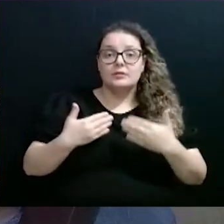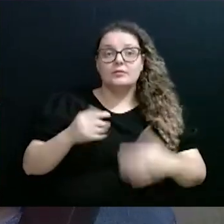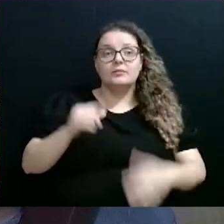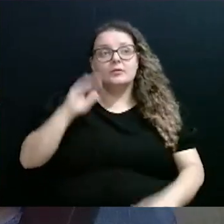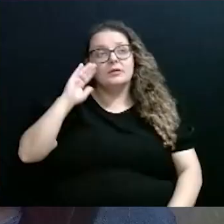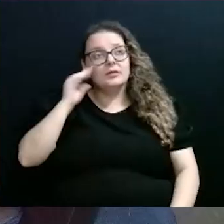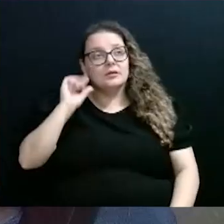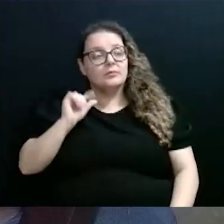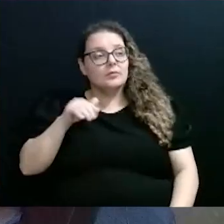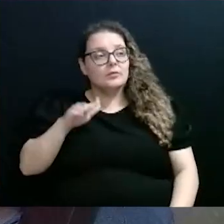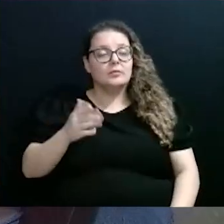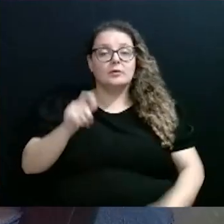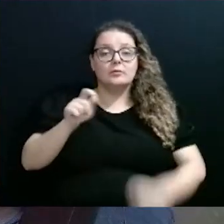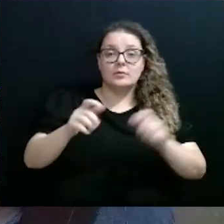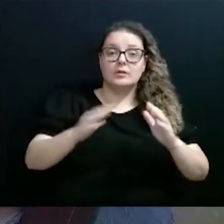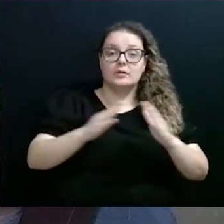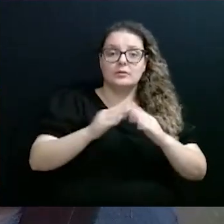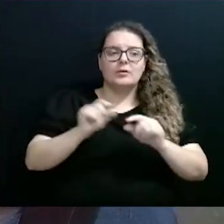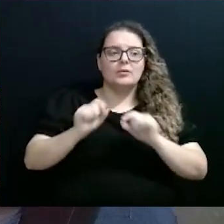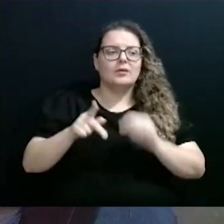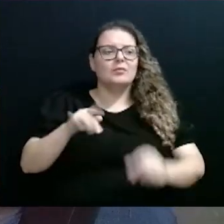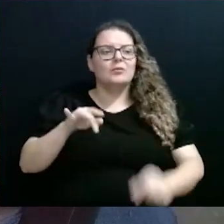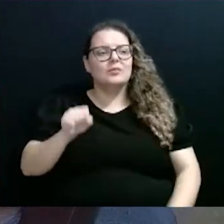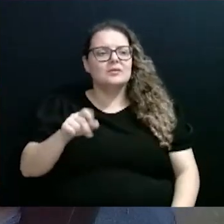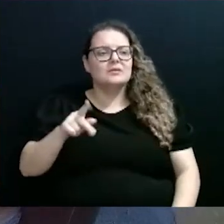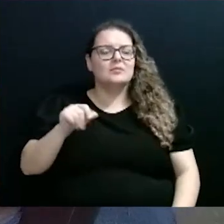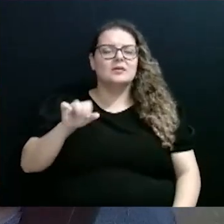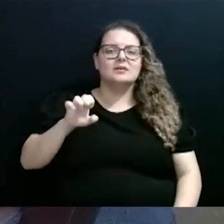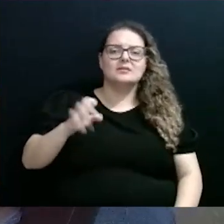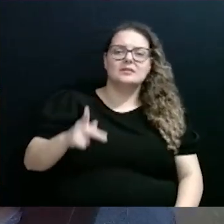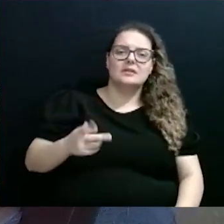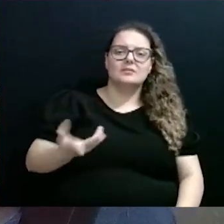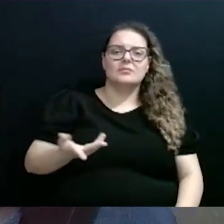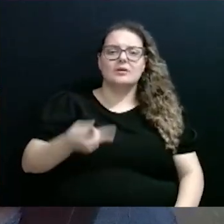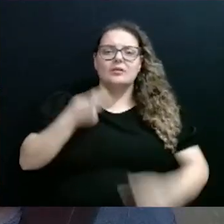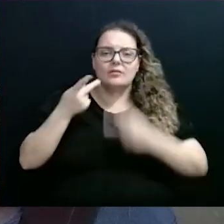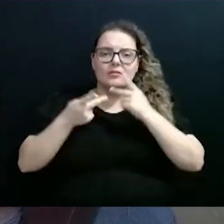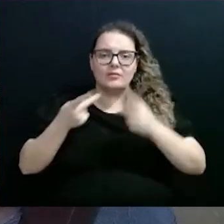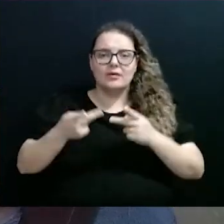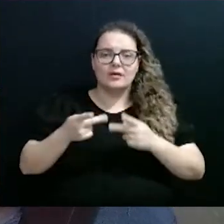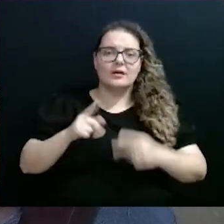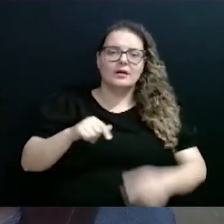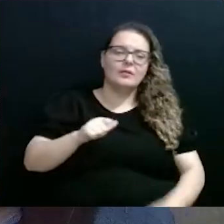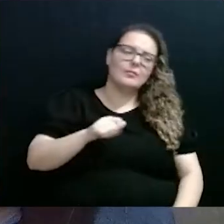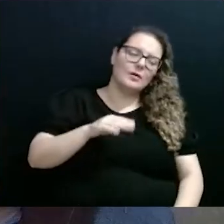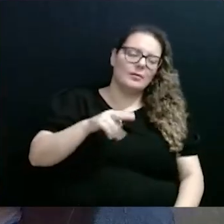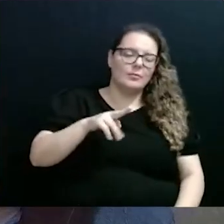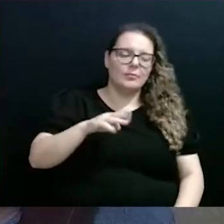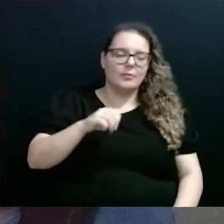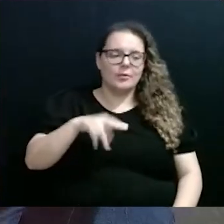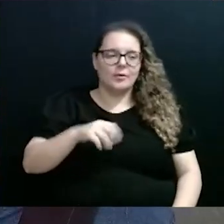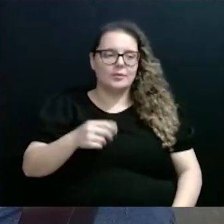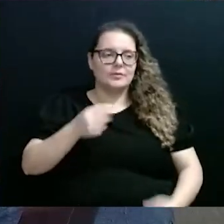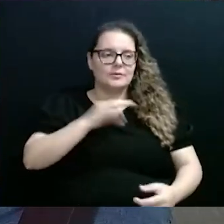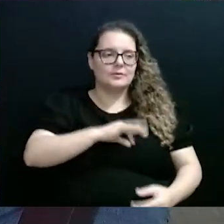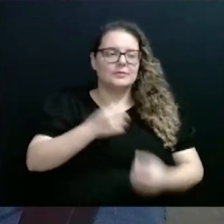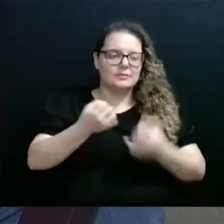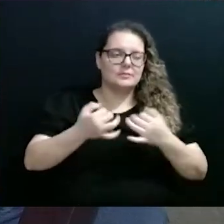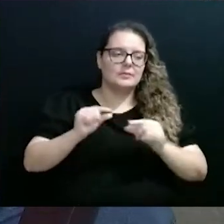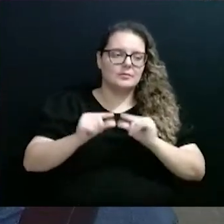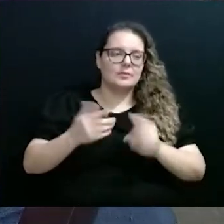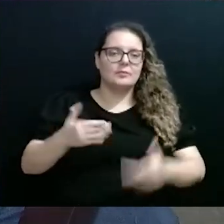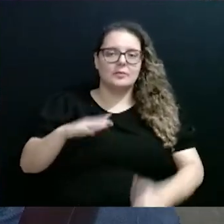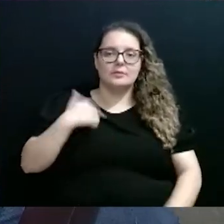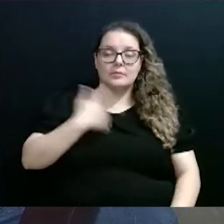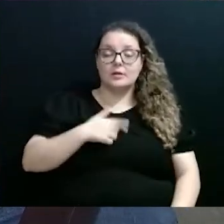pessoal que está em casa entender, o que é o PIS/PASEP? Eu dei um spoilerzinho aqui, é um abono salarial. Explica mais um pouco para a gente. Eu acho que é legal a